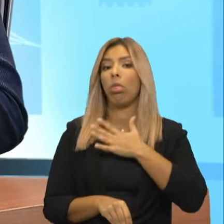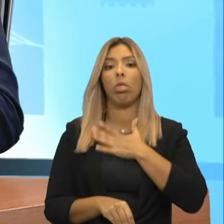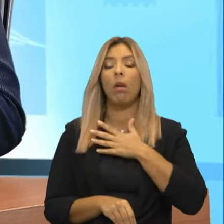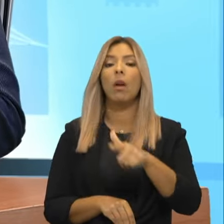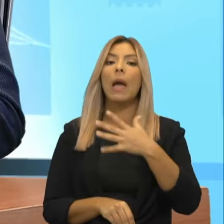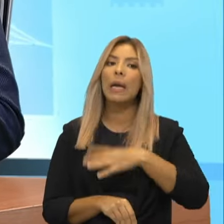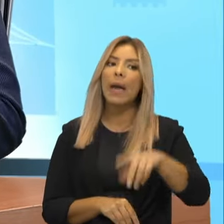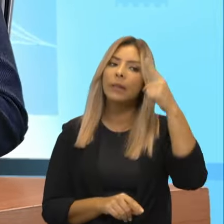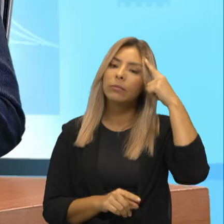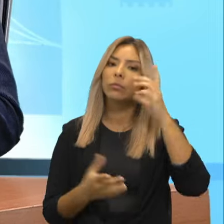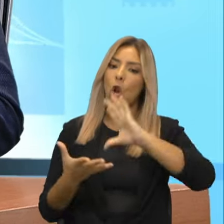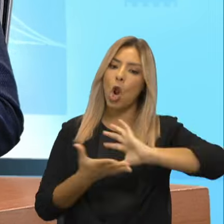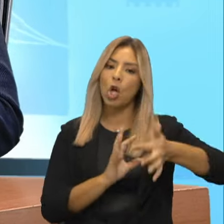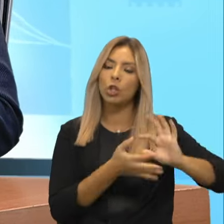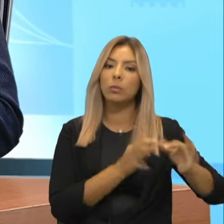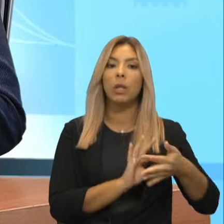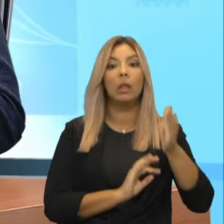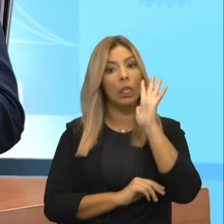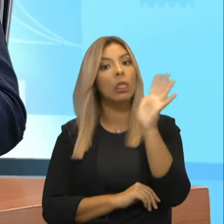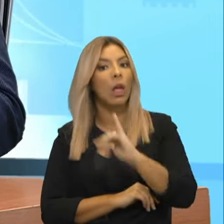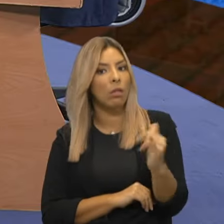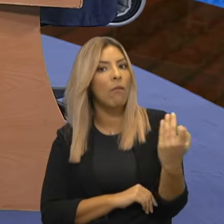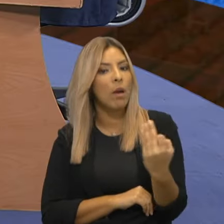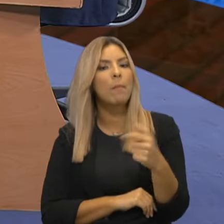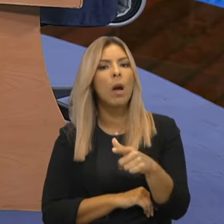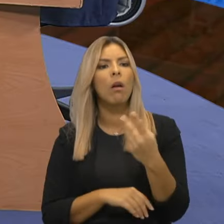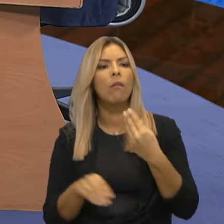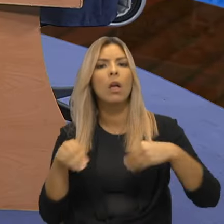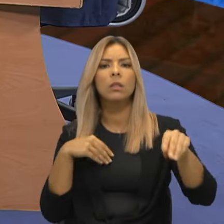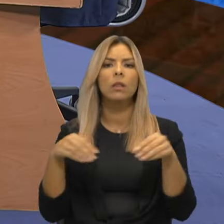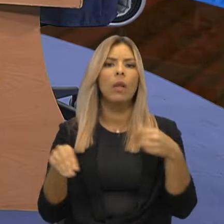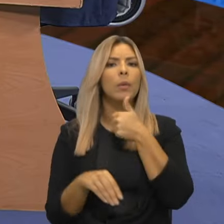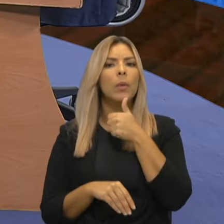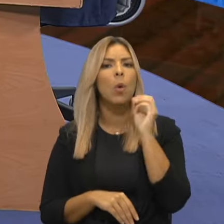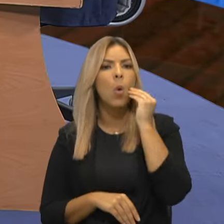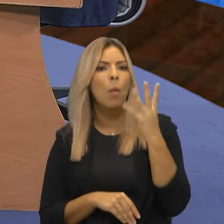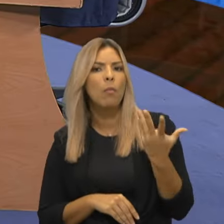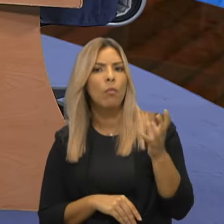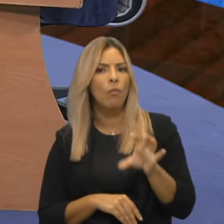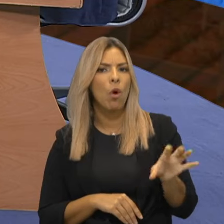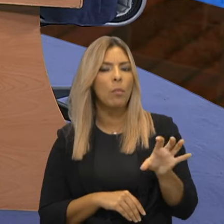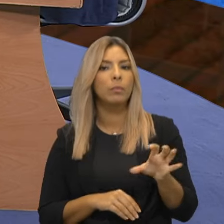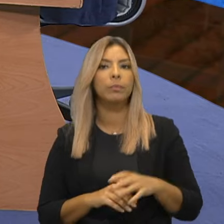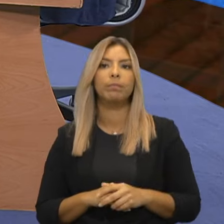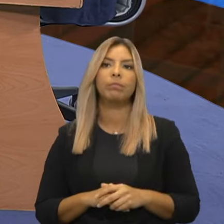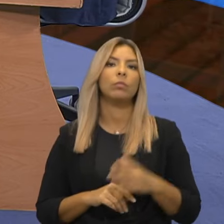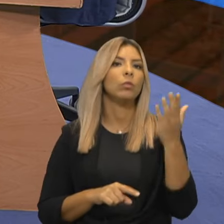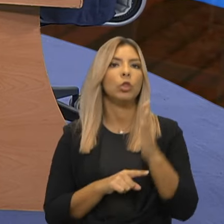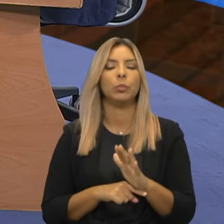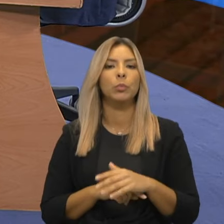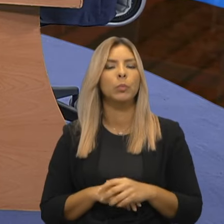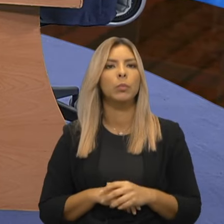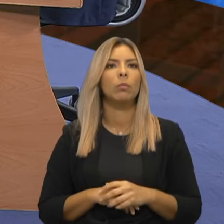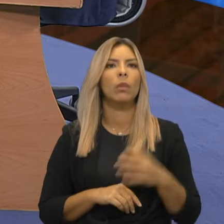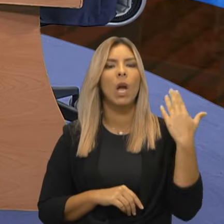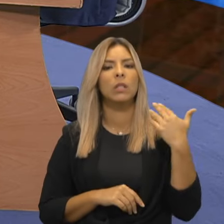entendamos, vamos tentar isso. A questão é qual é que é a flexibilidade para negociar. Há sempre aquela questão de, por